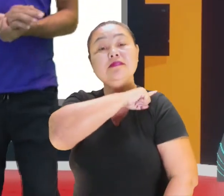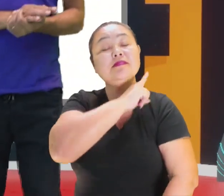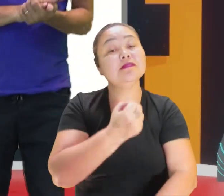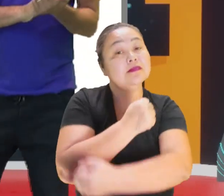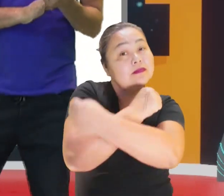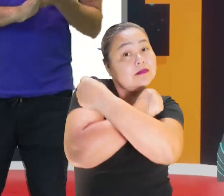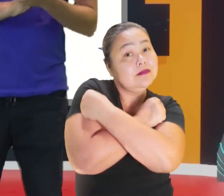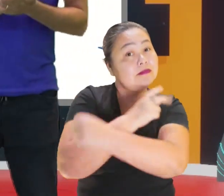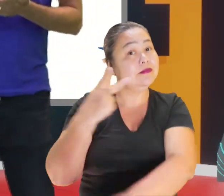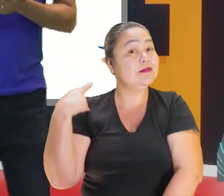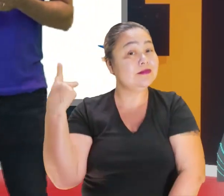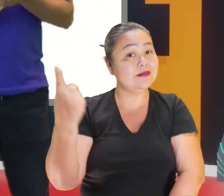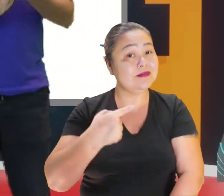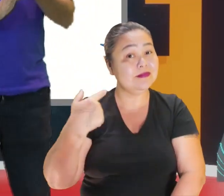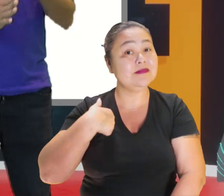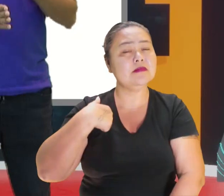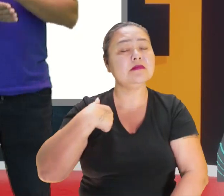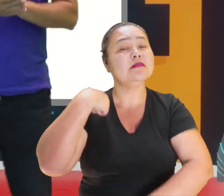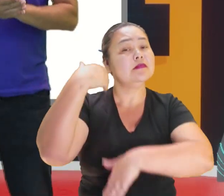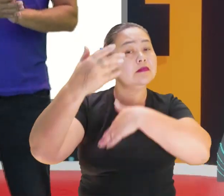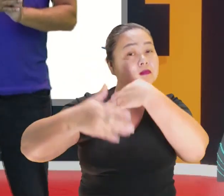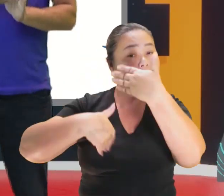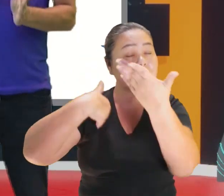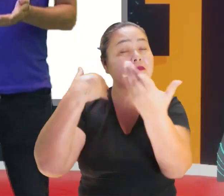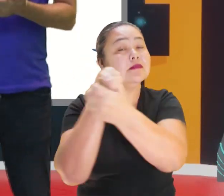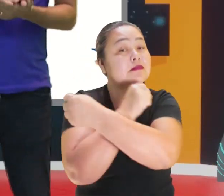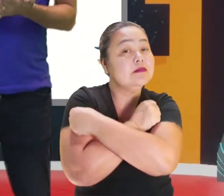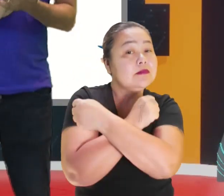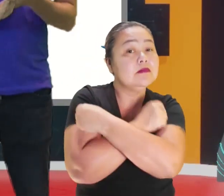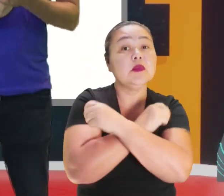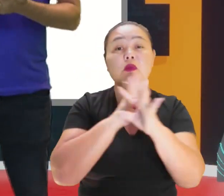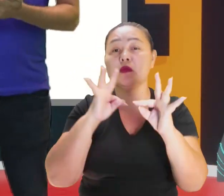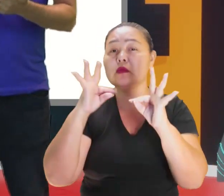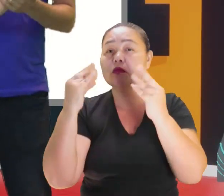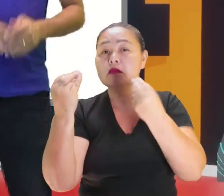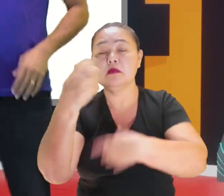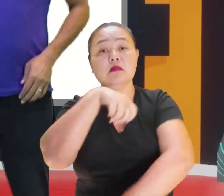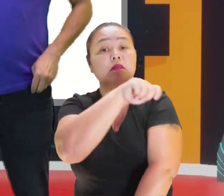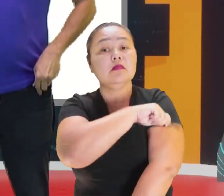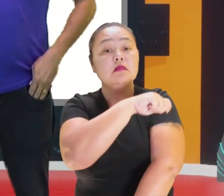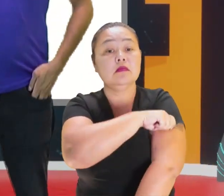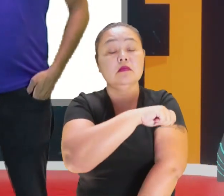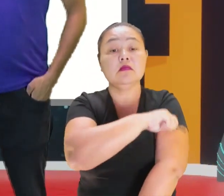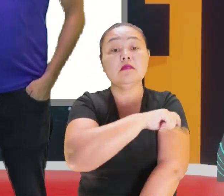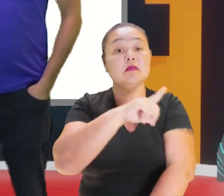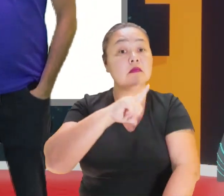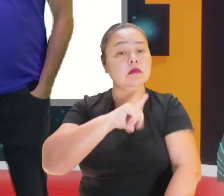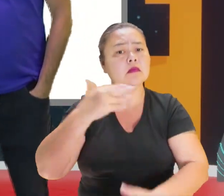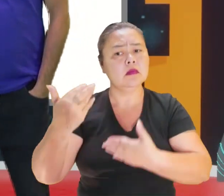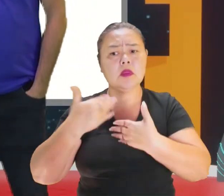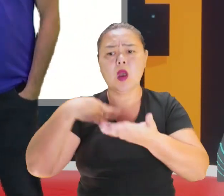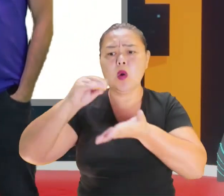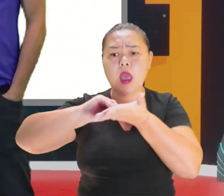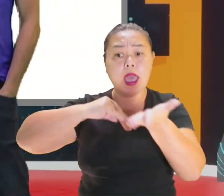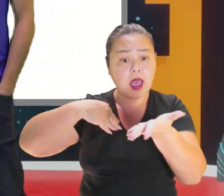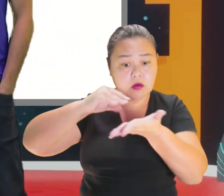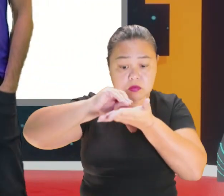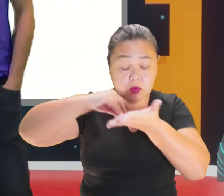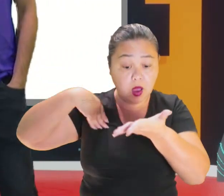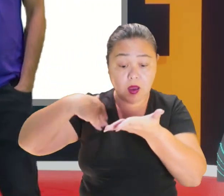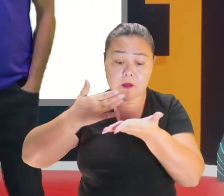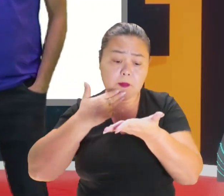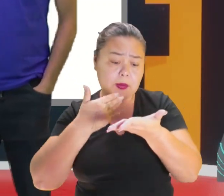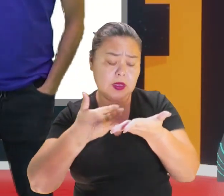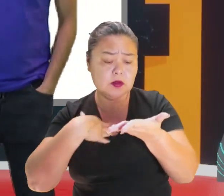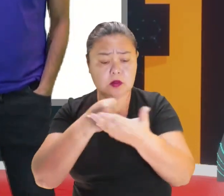sintam-se abraçados por nós, a gente devagarinho vai dando os abraços aí a todos os alunos, né, da nossa, eu sei que tá chegando recados aí,